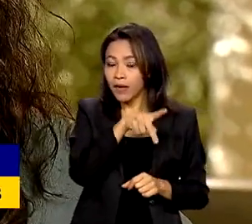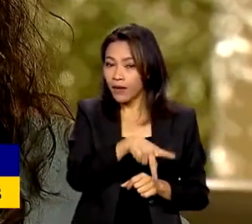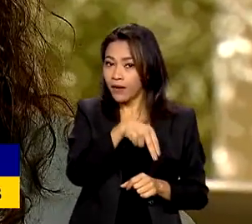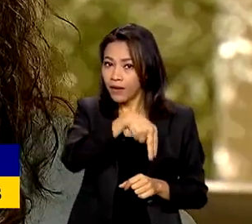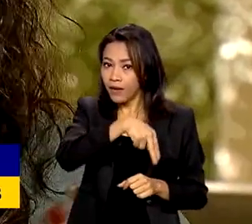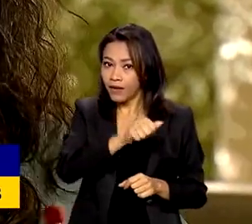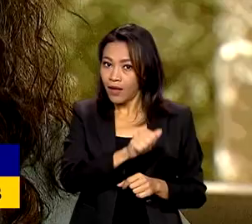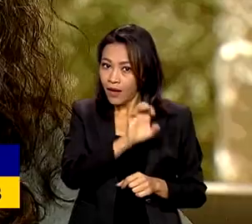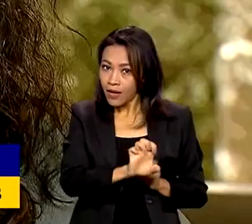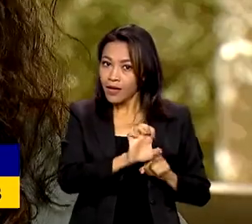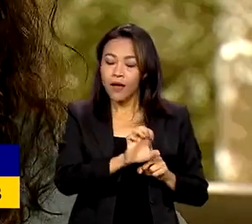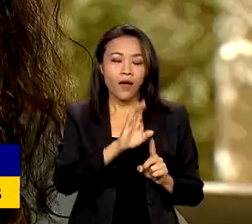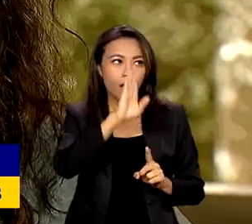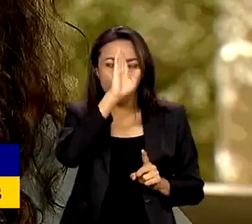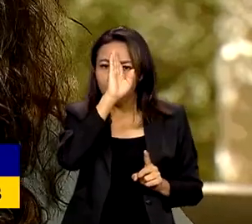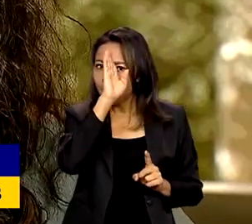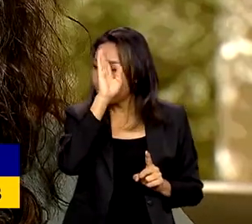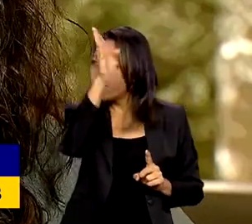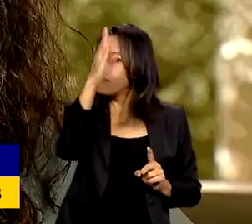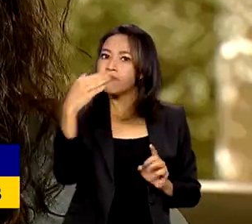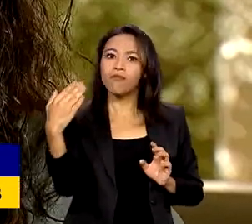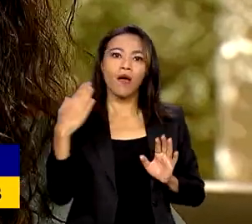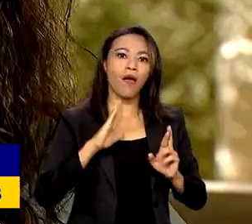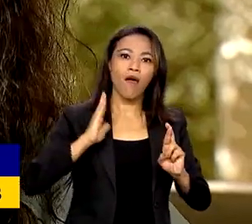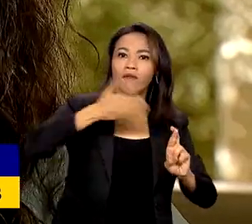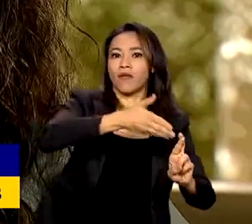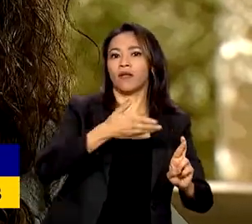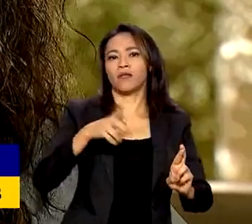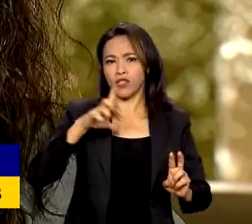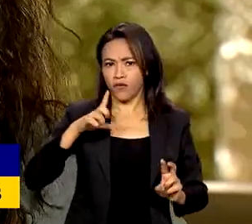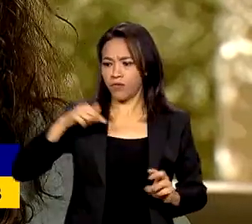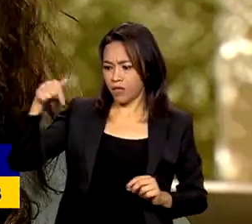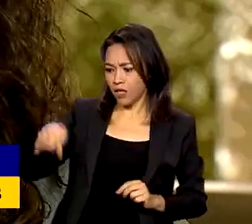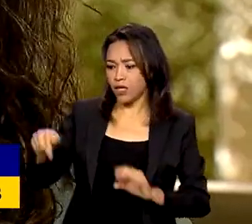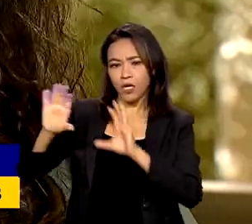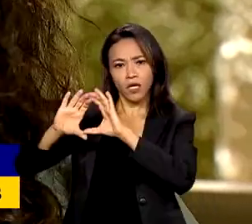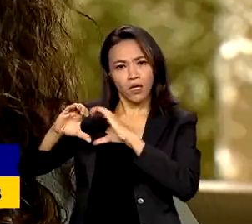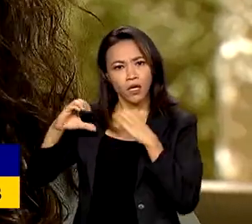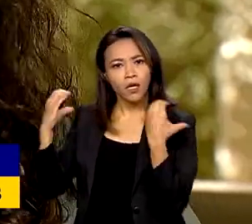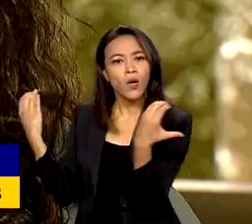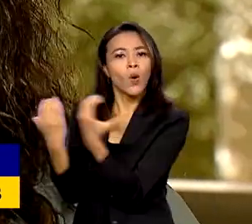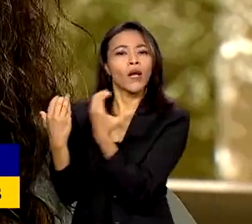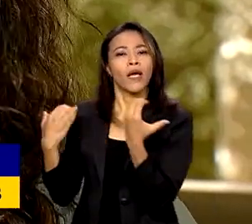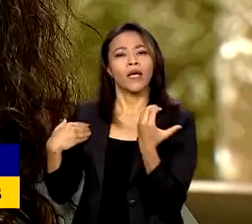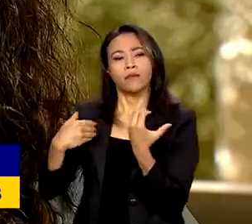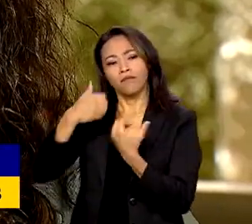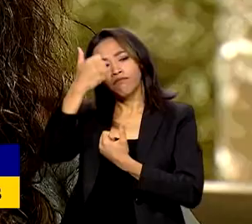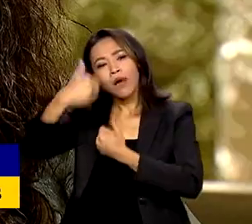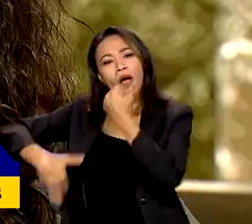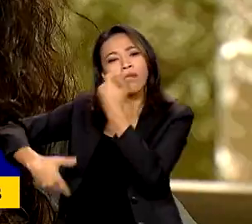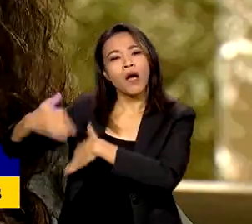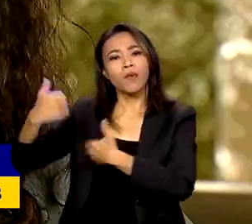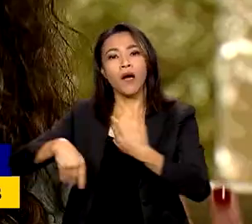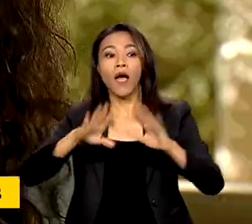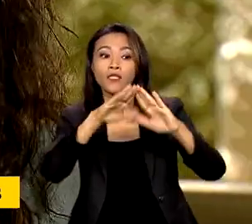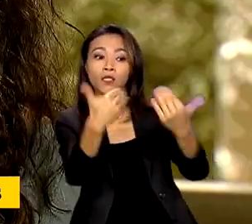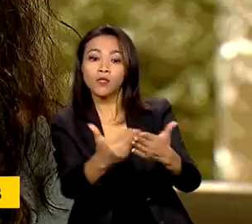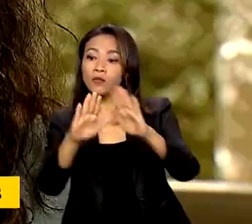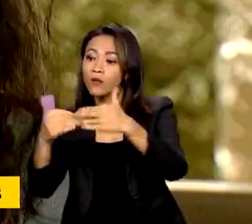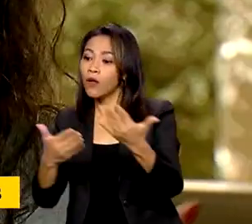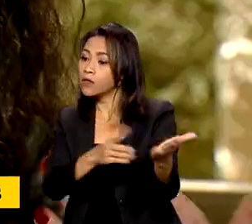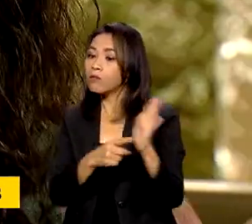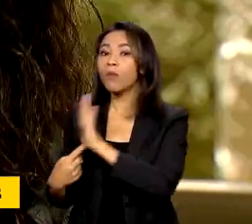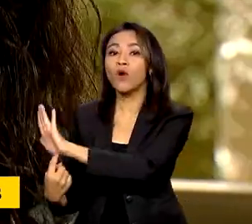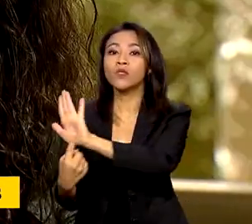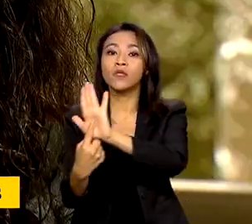escolar Então a gente tem a ver aqui no Congresso vários momentos em que as escolas apresentaram suas experiências e que servem